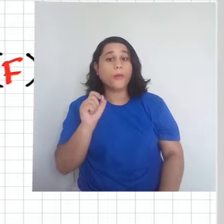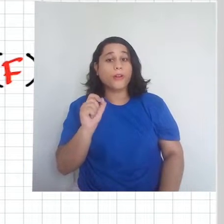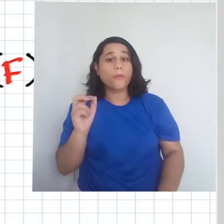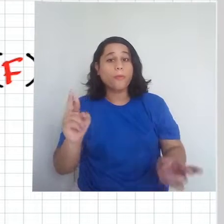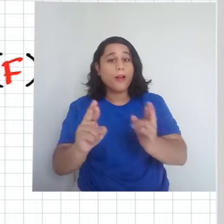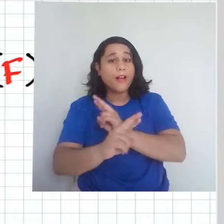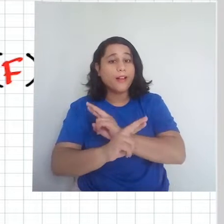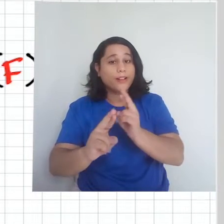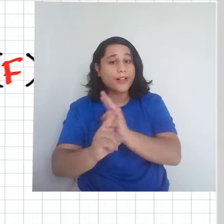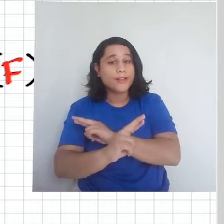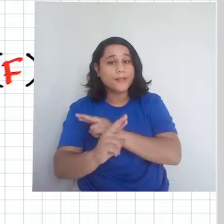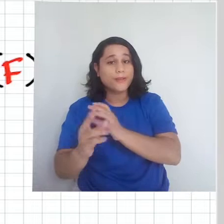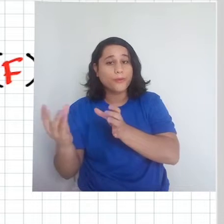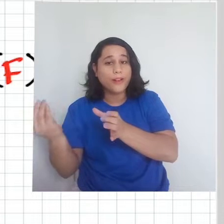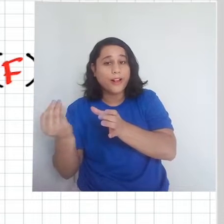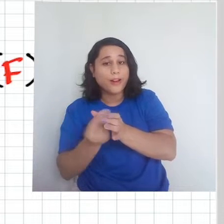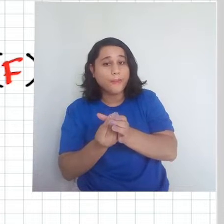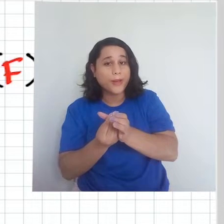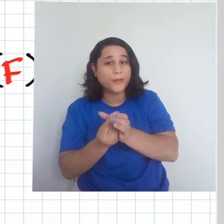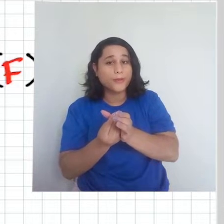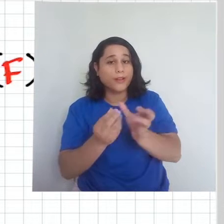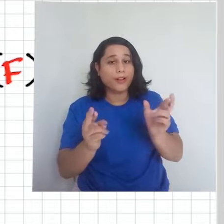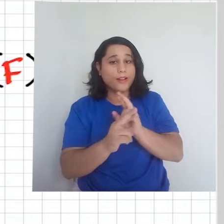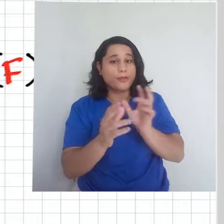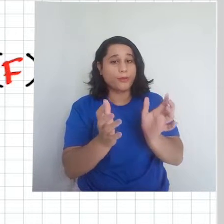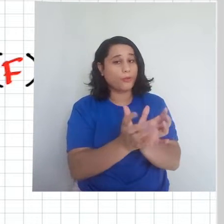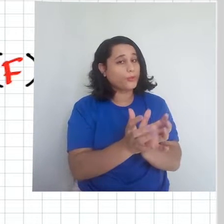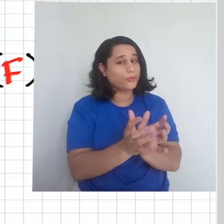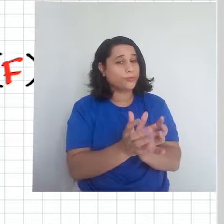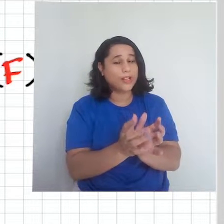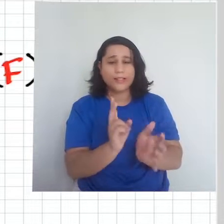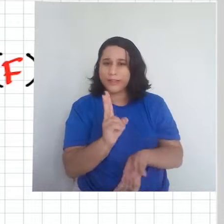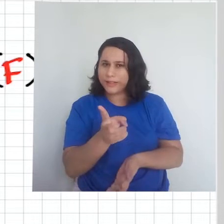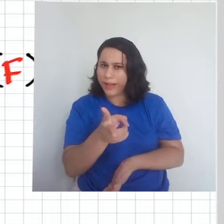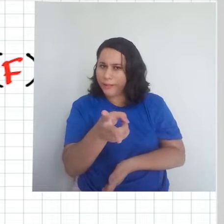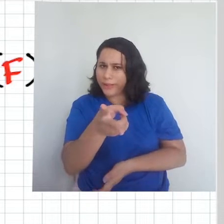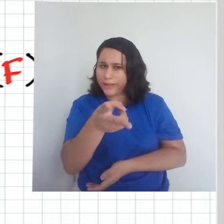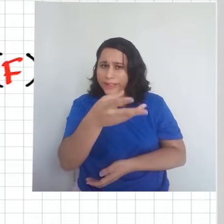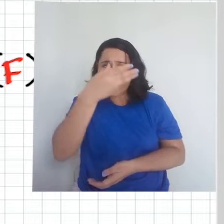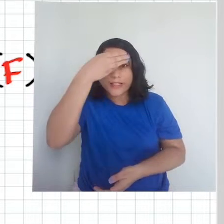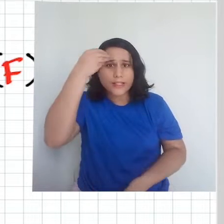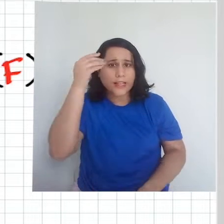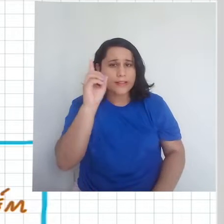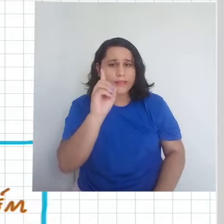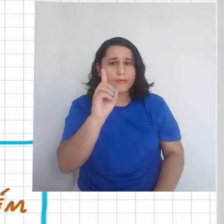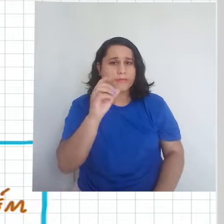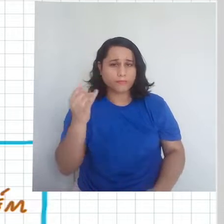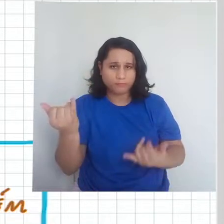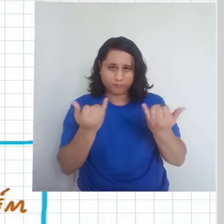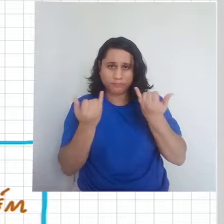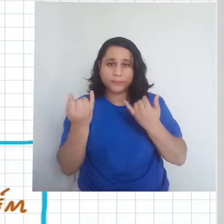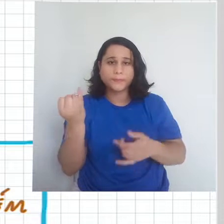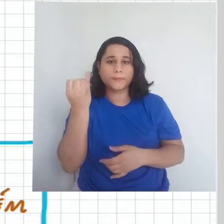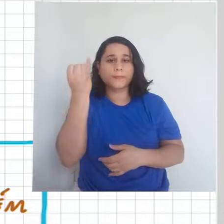entre elemento e conjunto. Sempre assim, tá bom, pessoal? Não esqueça disso.